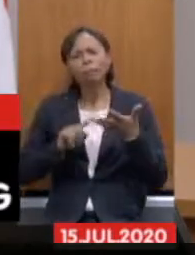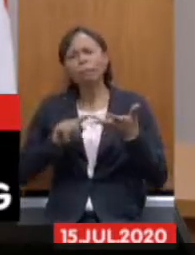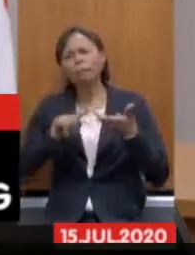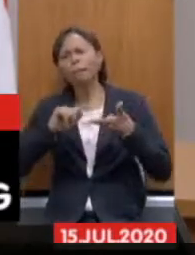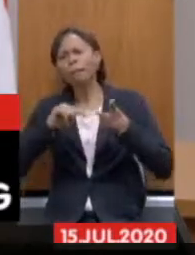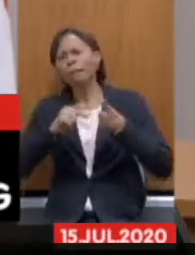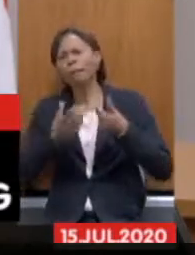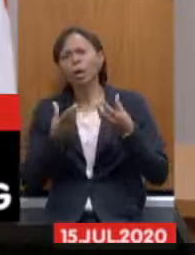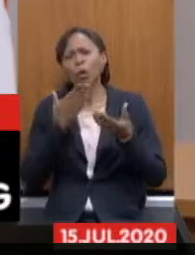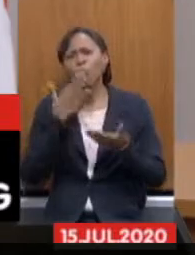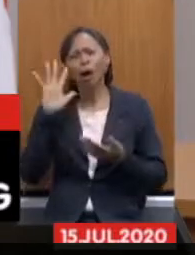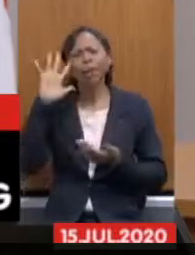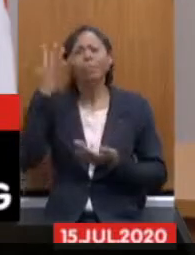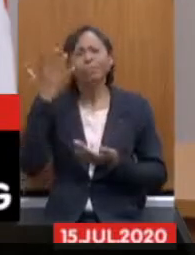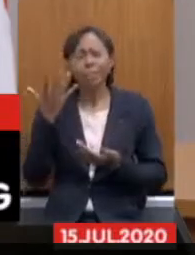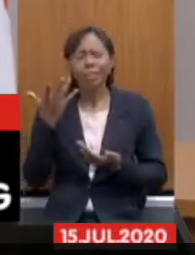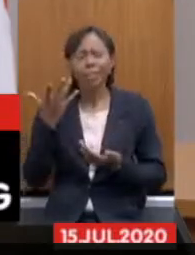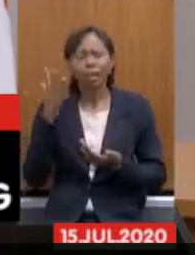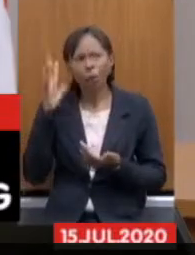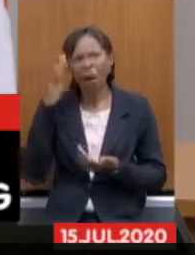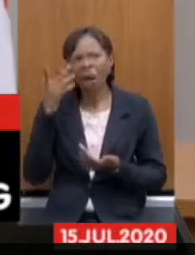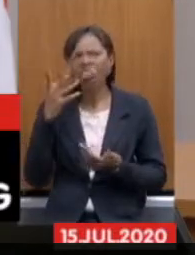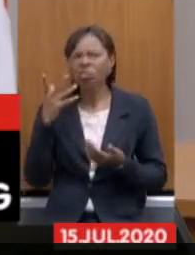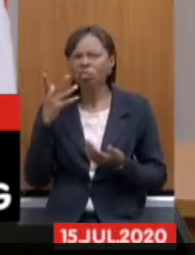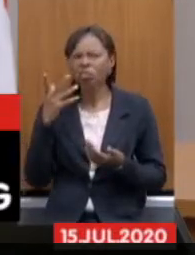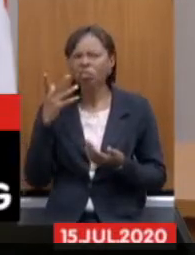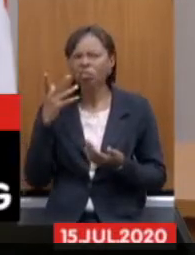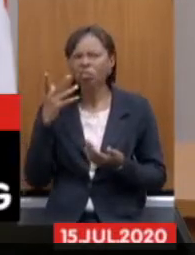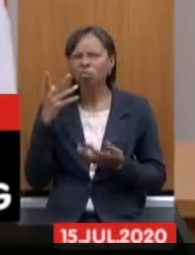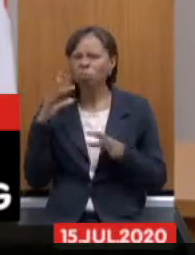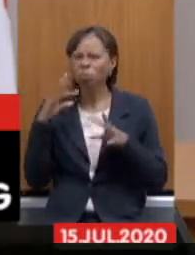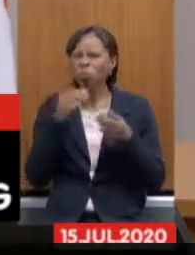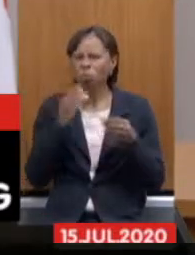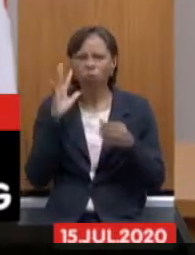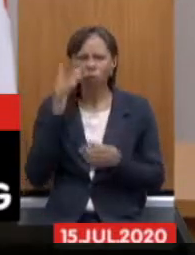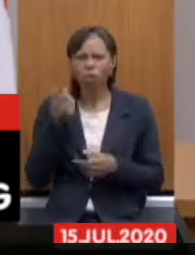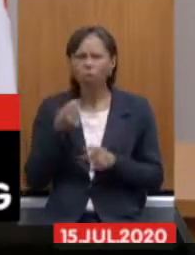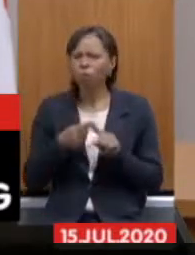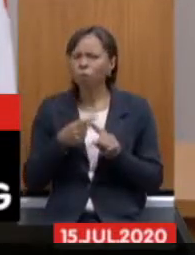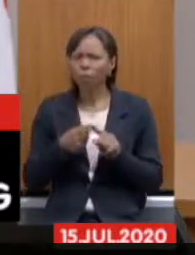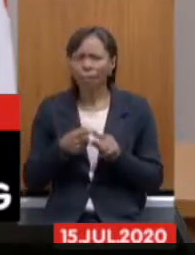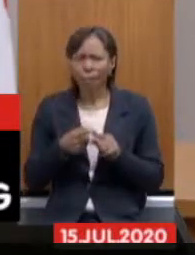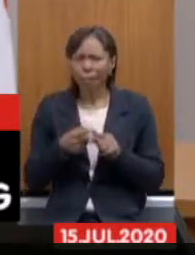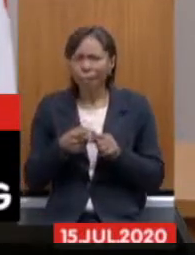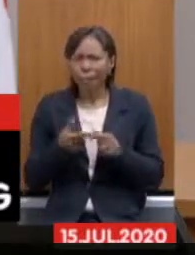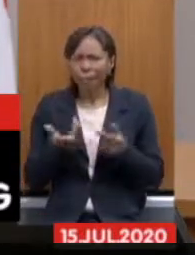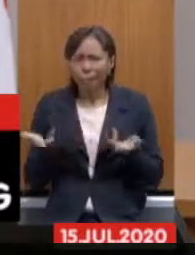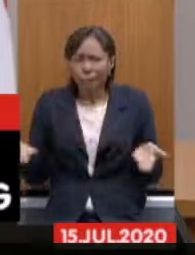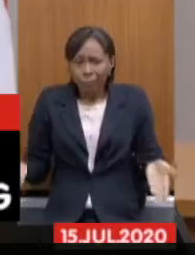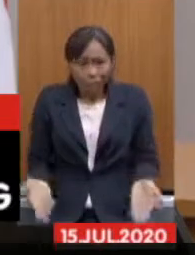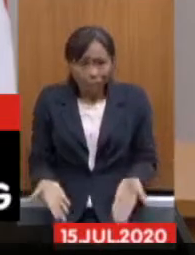acho que a gente restaria tudo porque o momento é inapropriado